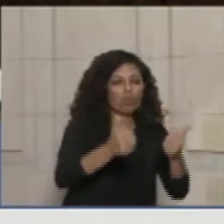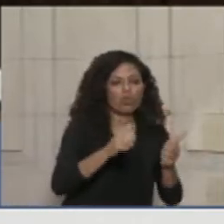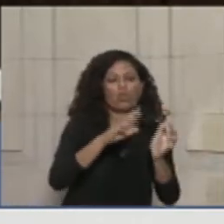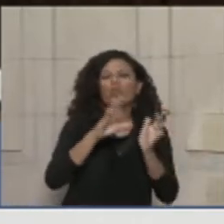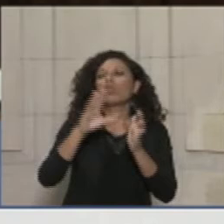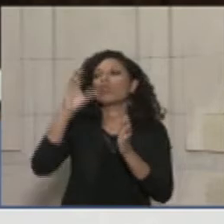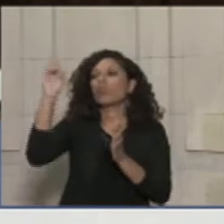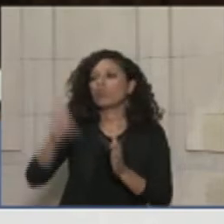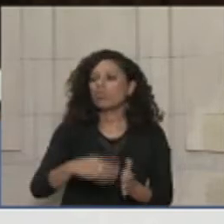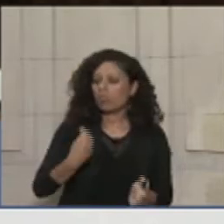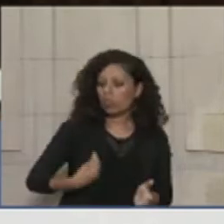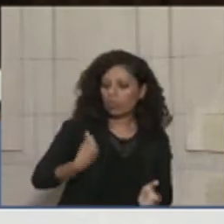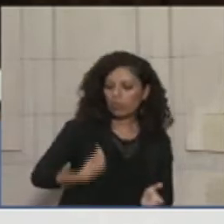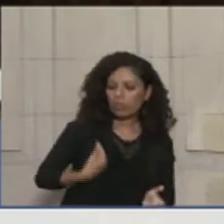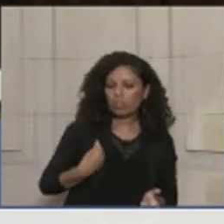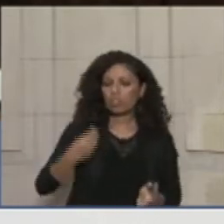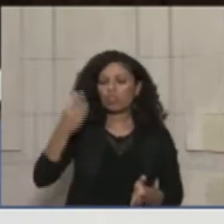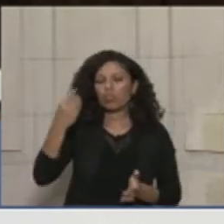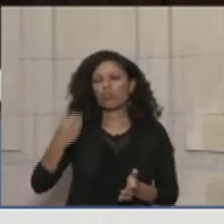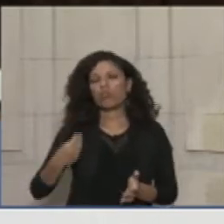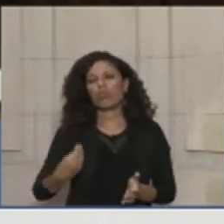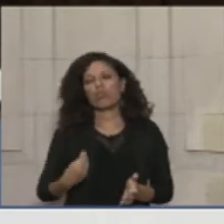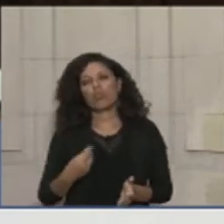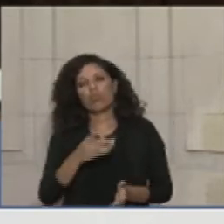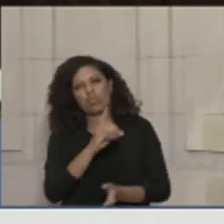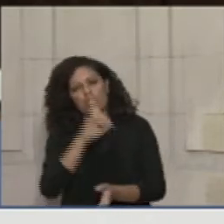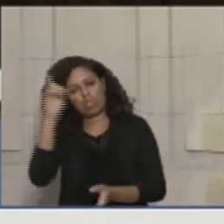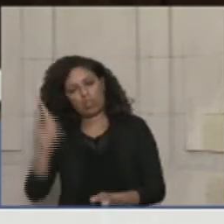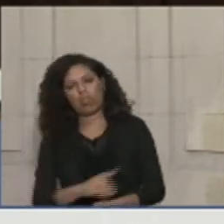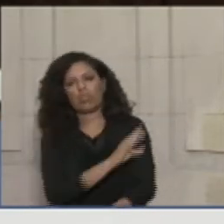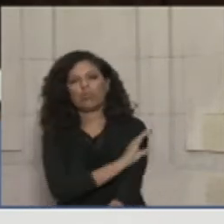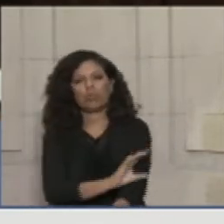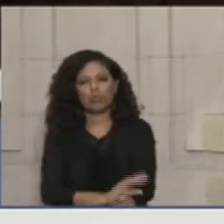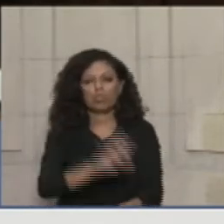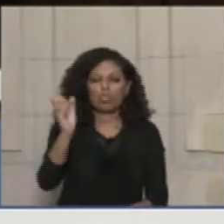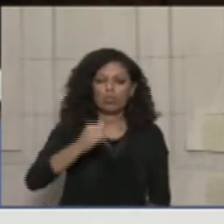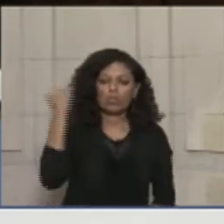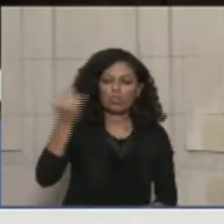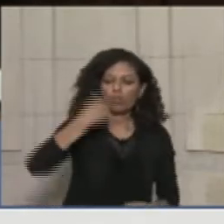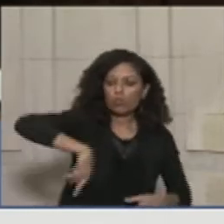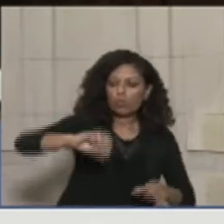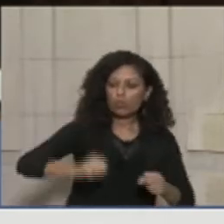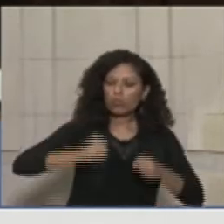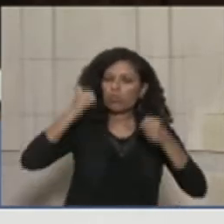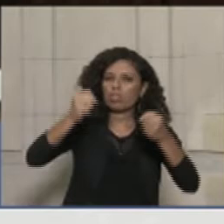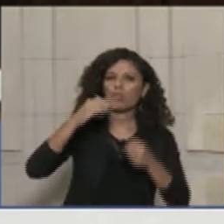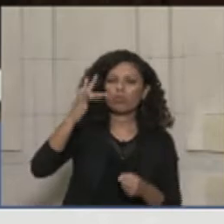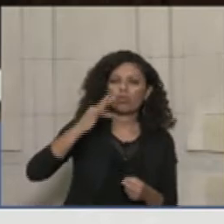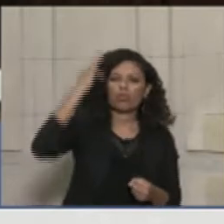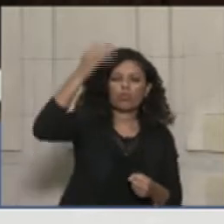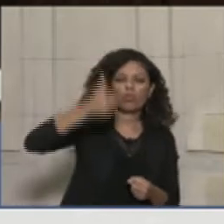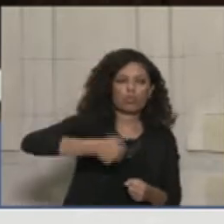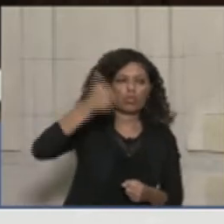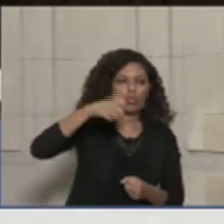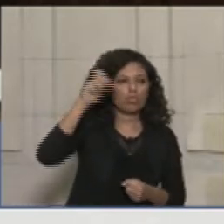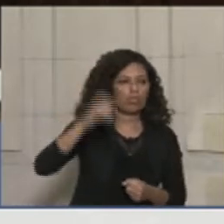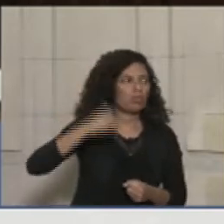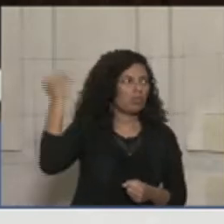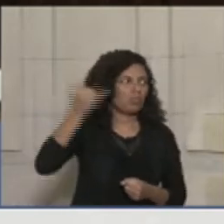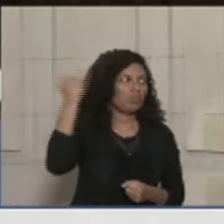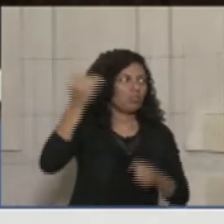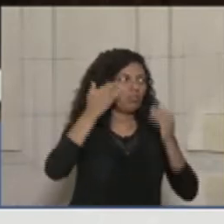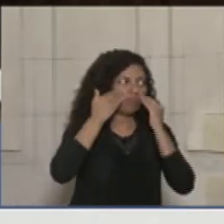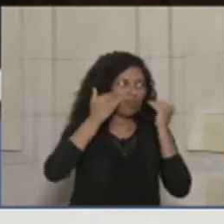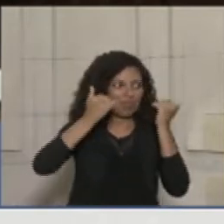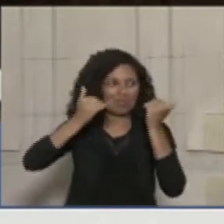à vida, o nosso direito à cultura, é necessário que lutemos em defesa do nosso futuro. É necessário que apresentemos,